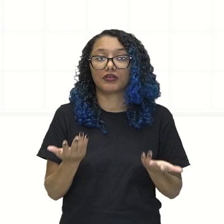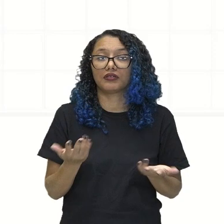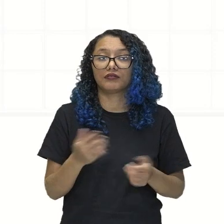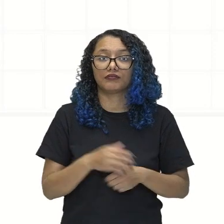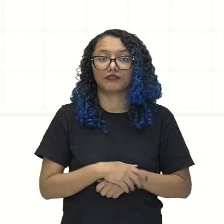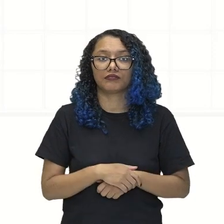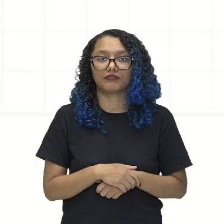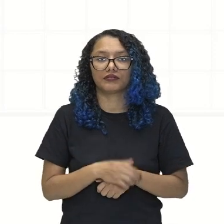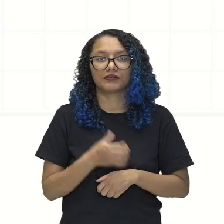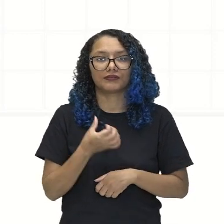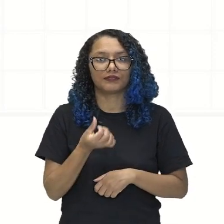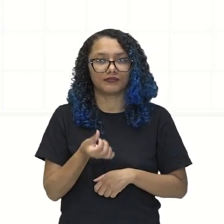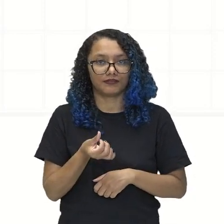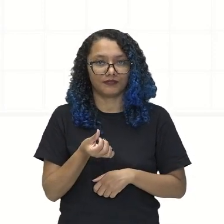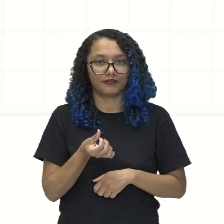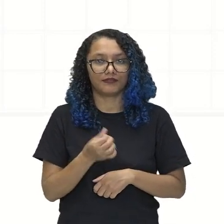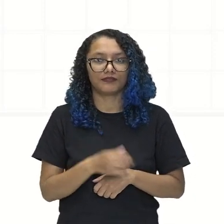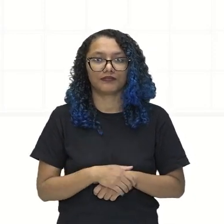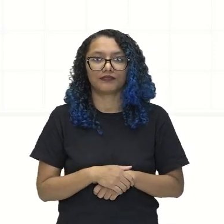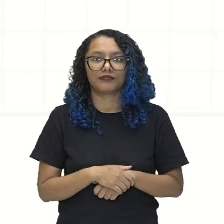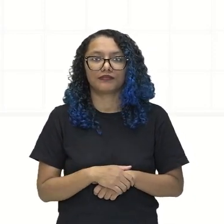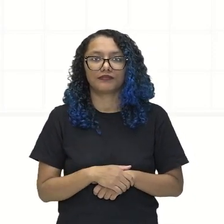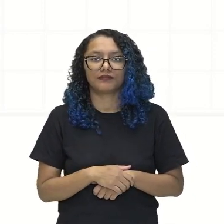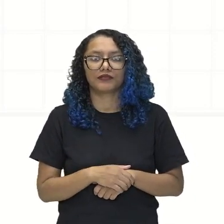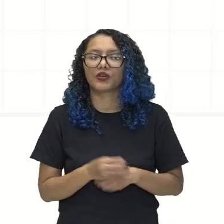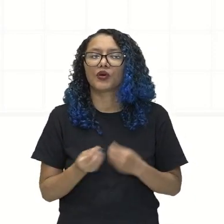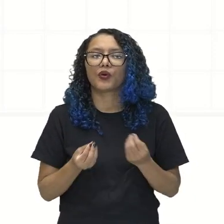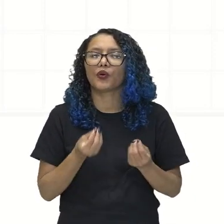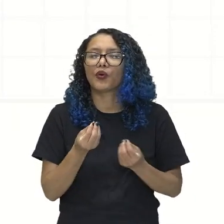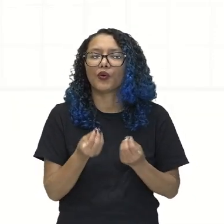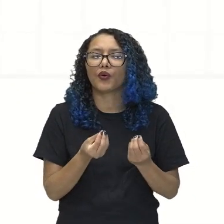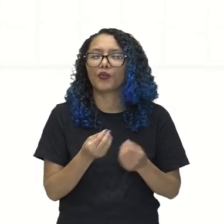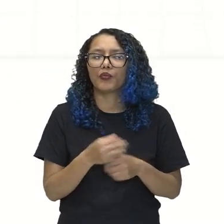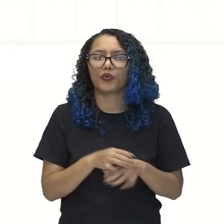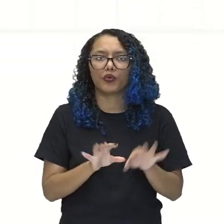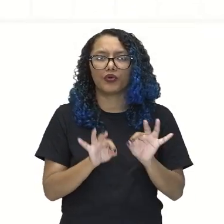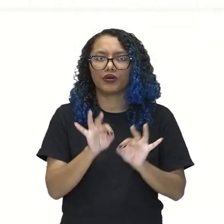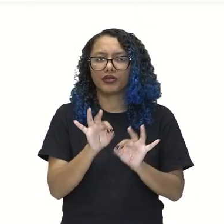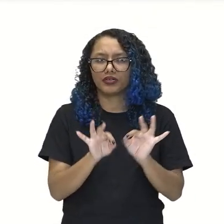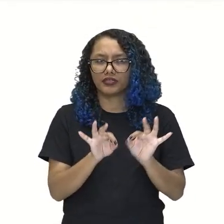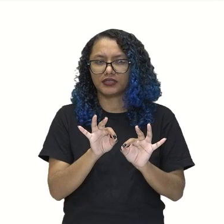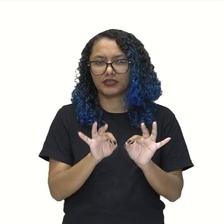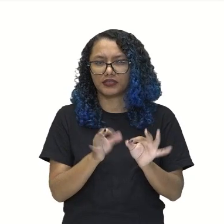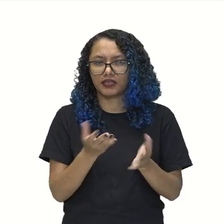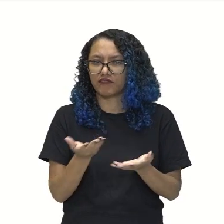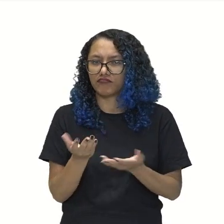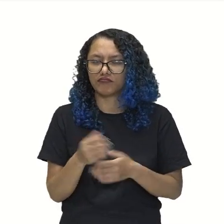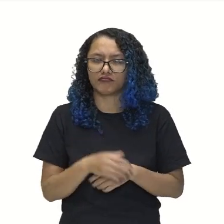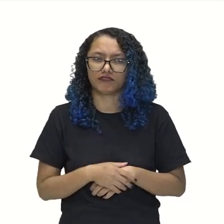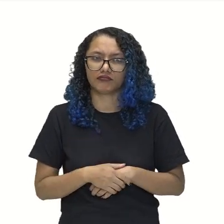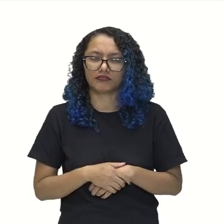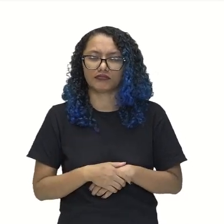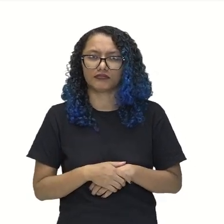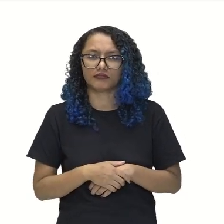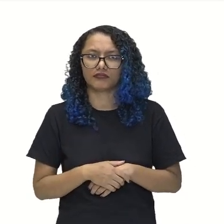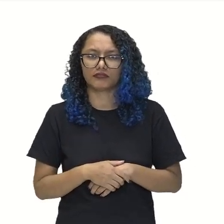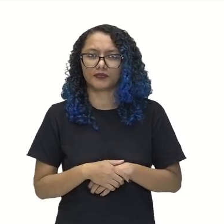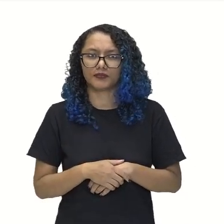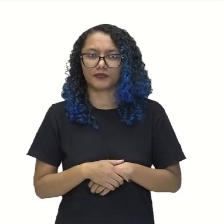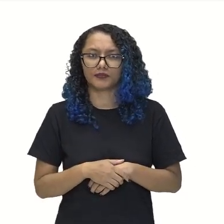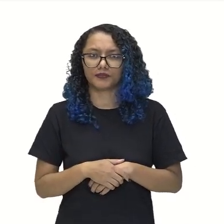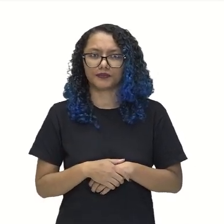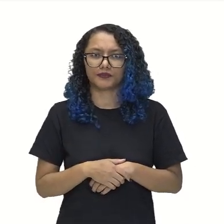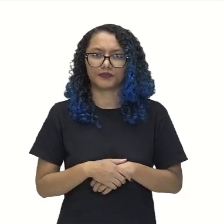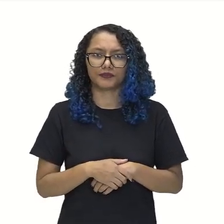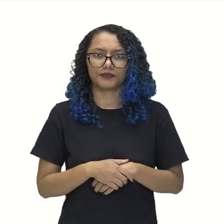a 6. E como é que eu faço para construir o sistema? O sistema, então, é